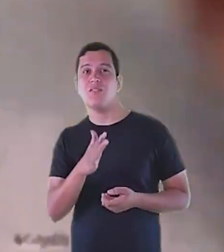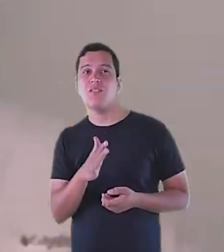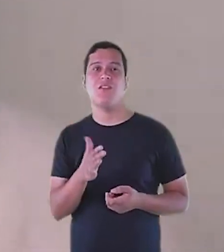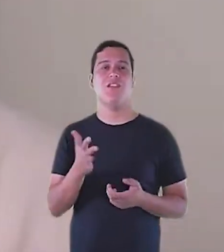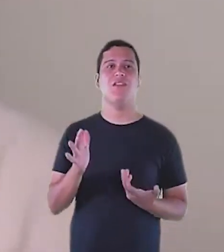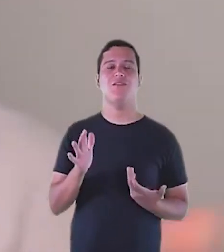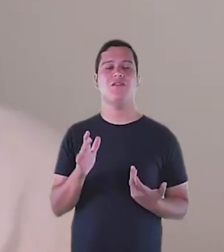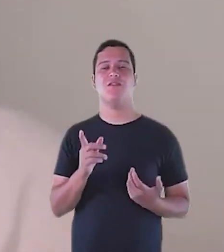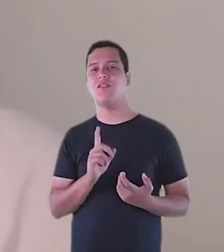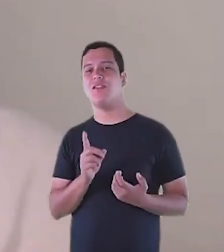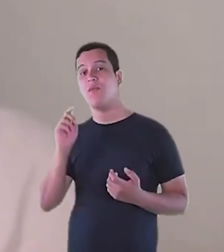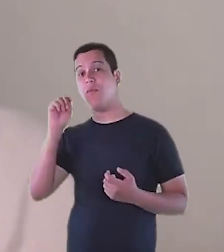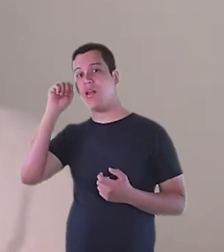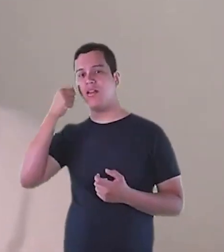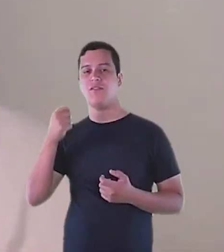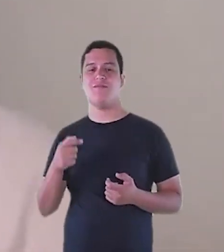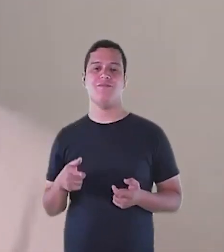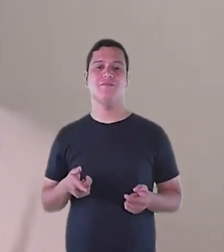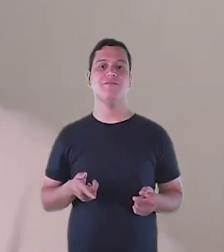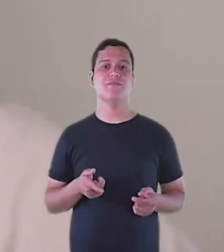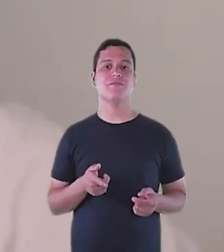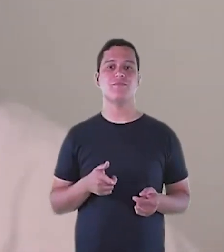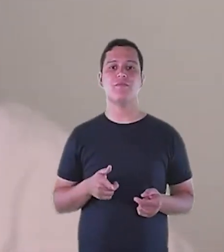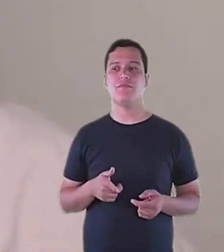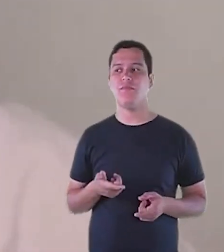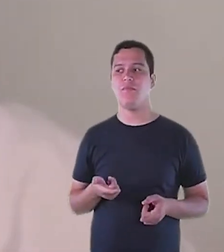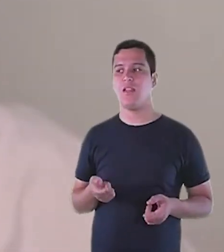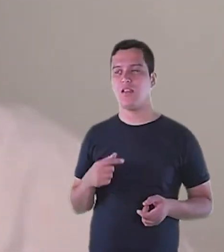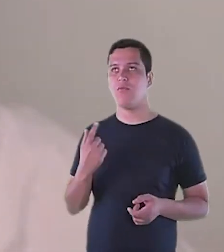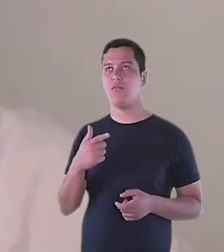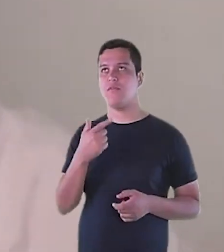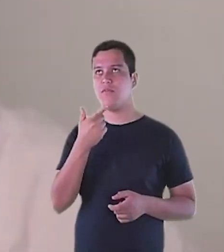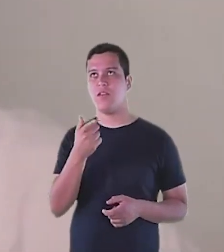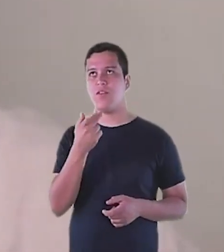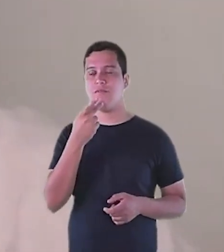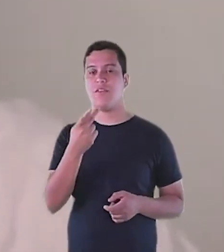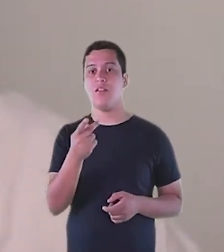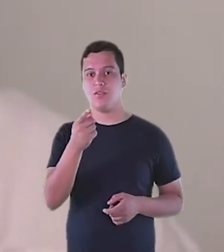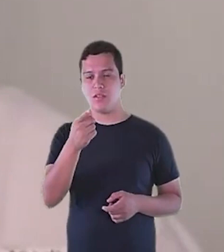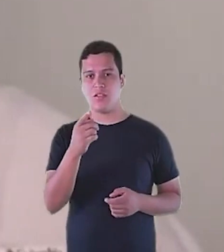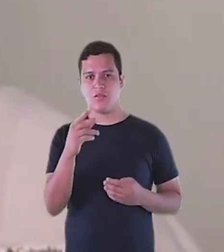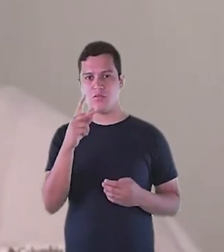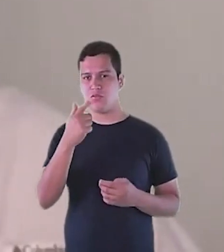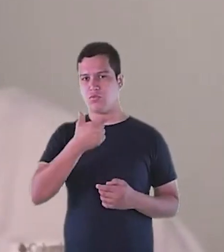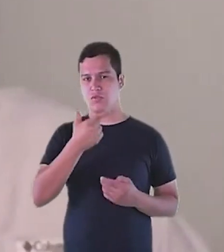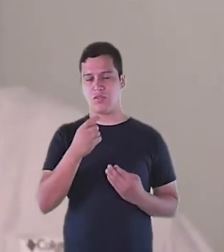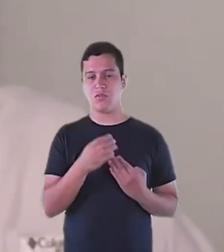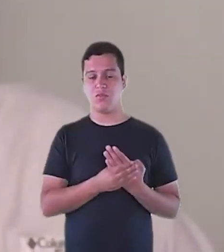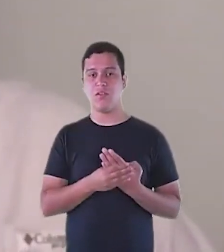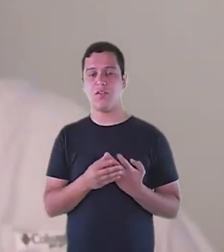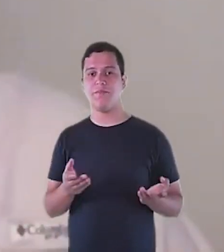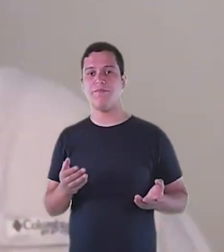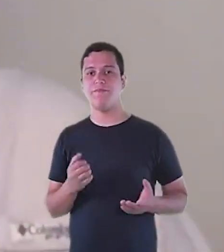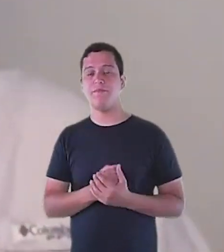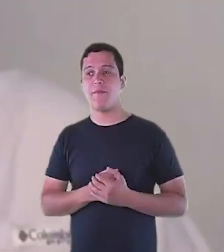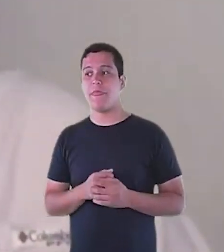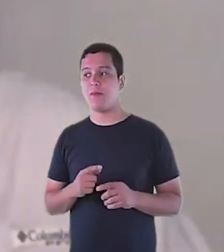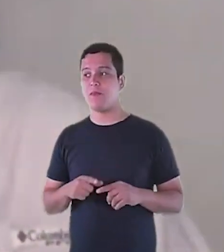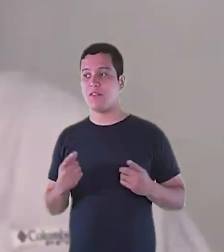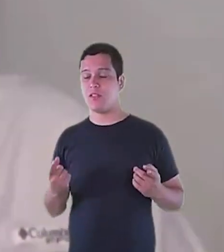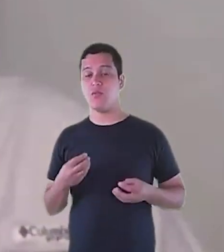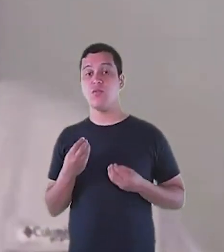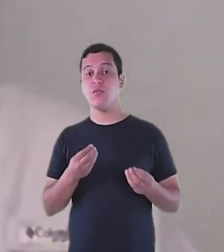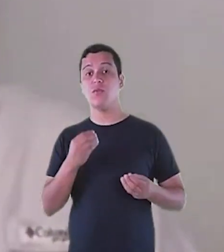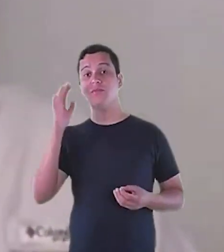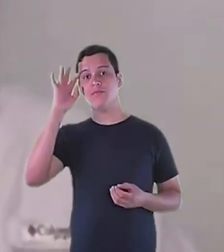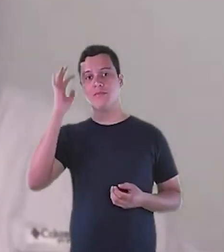e tal. As classificações raciais no Brasil, eu vou citar isso no segundo livro, são 60 e poucas, é uma coisa impressionante. Mas assim, como é que a gente